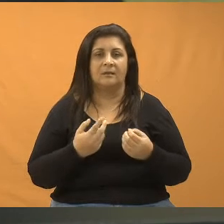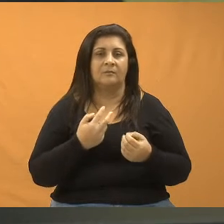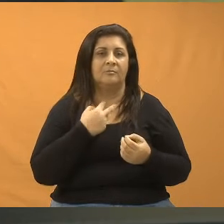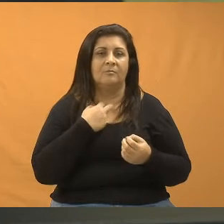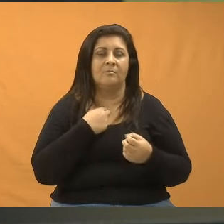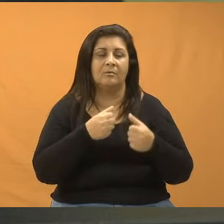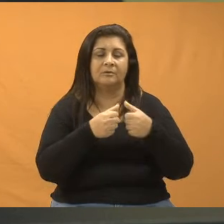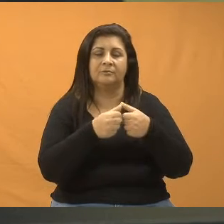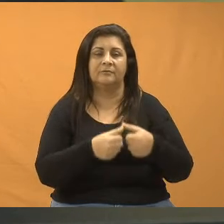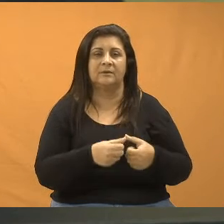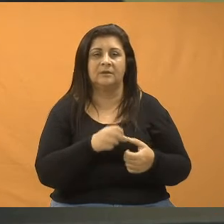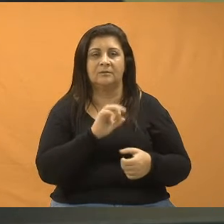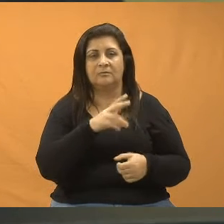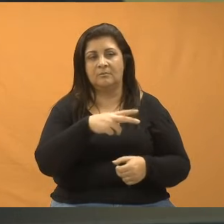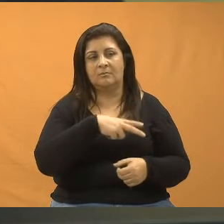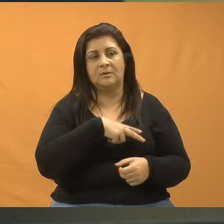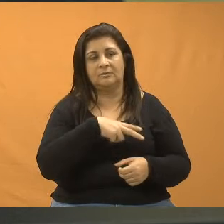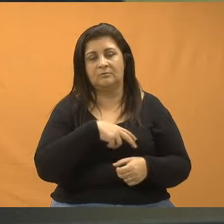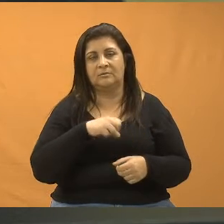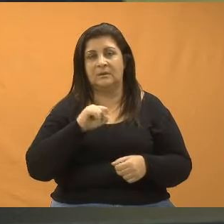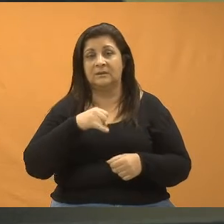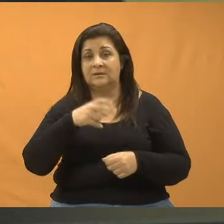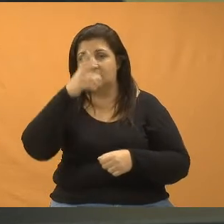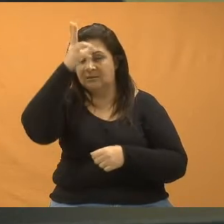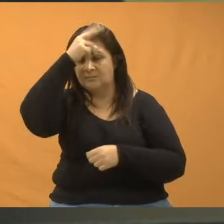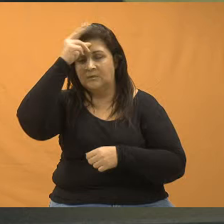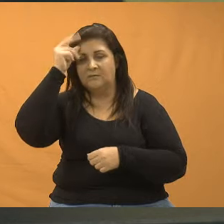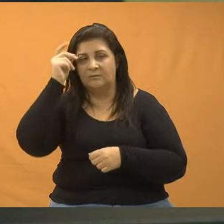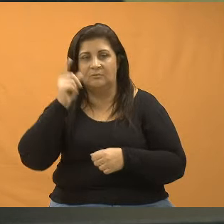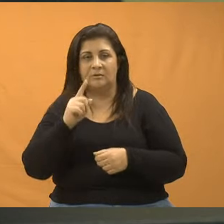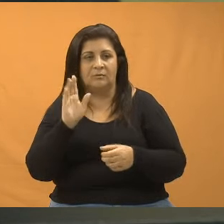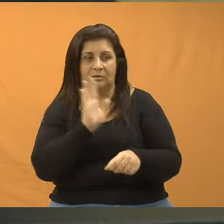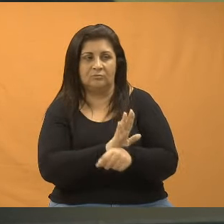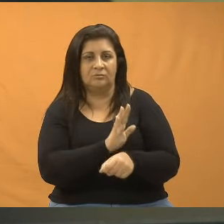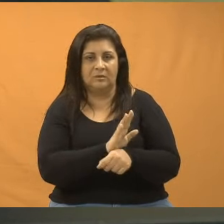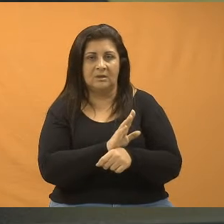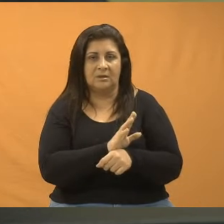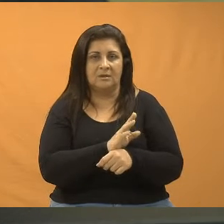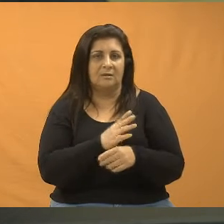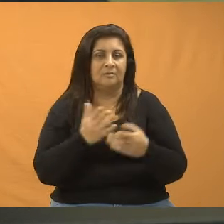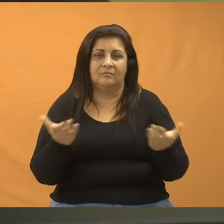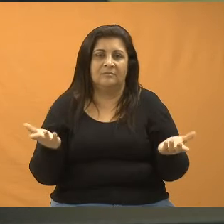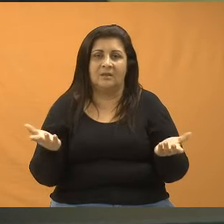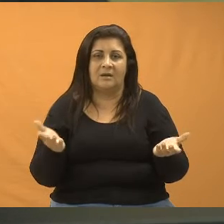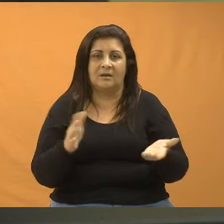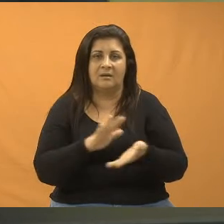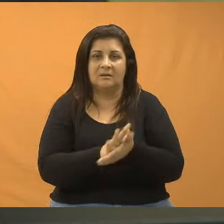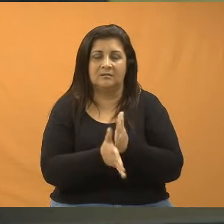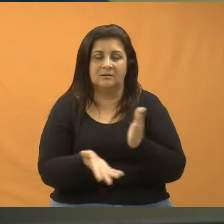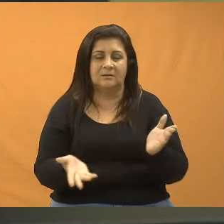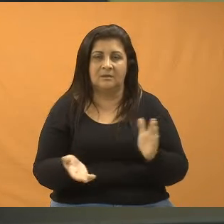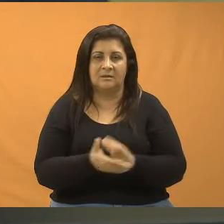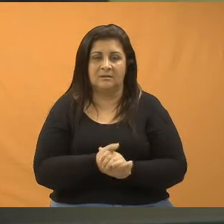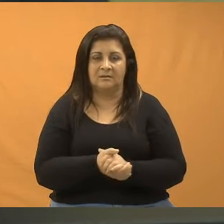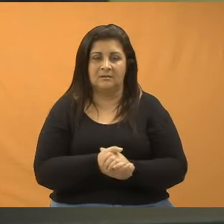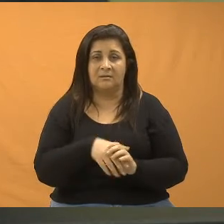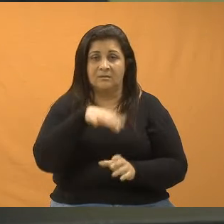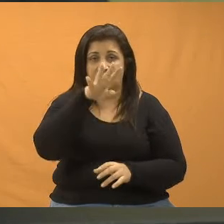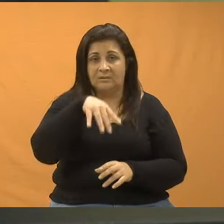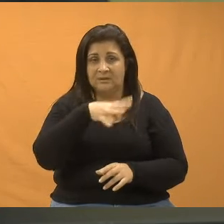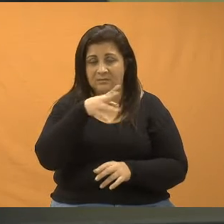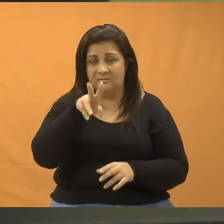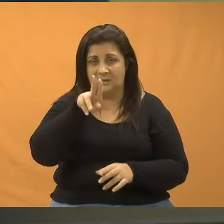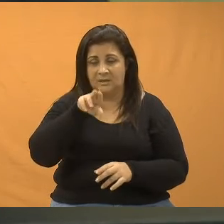da Santa Casa sem os repasses da prefeitura. Não existe essa possibilidade, né? Com a tabela SUS, Santa Casa